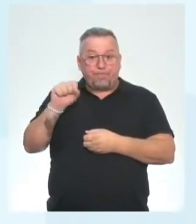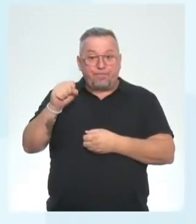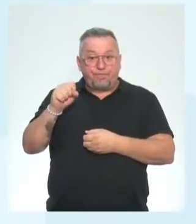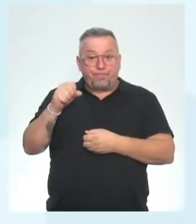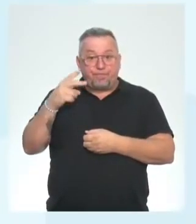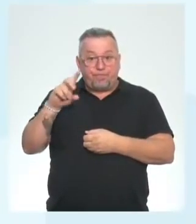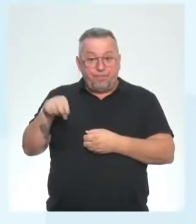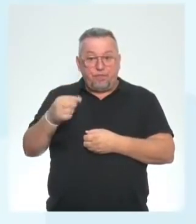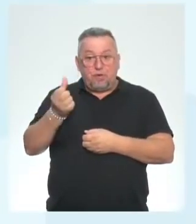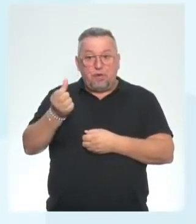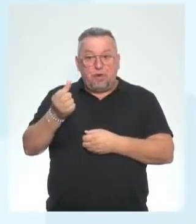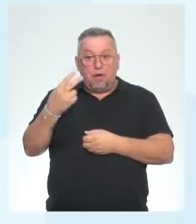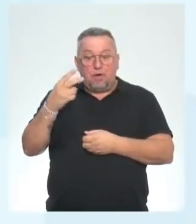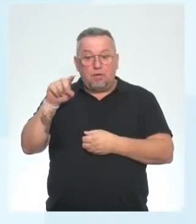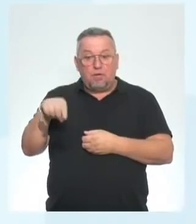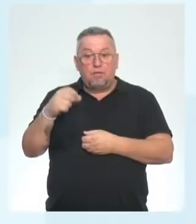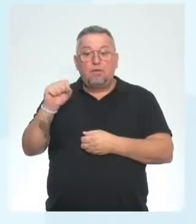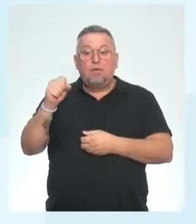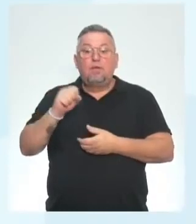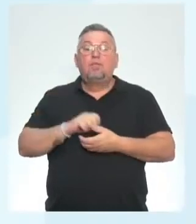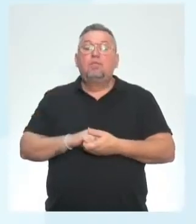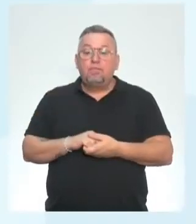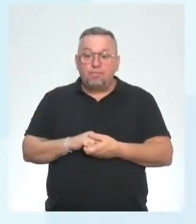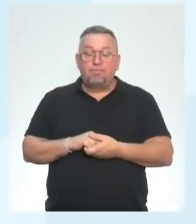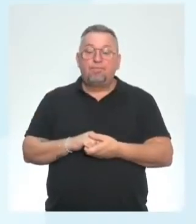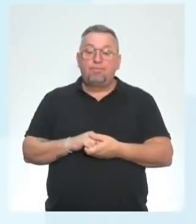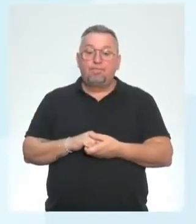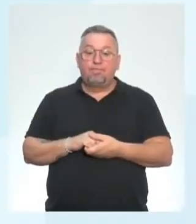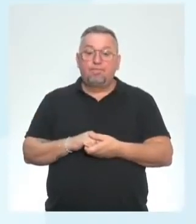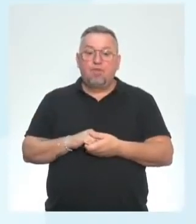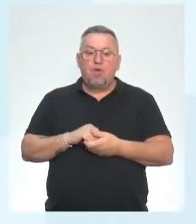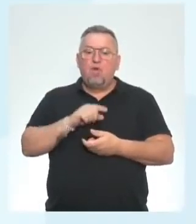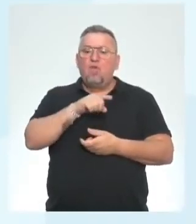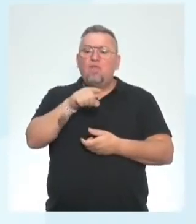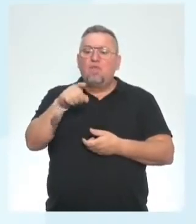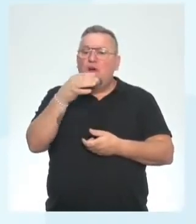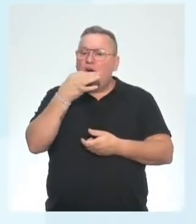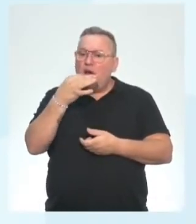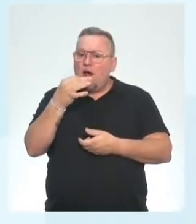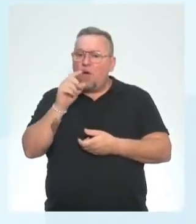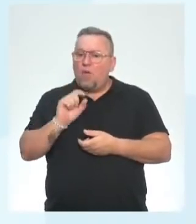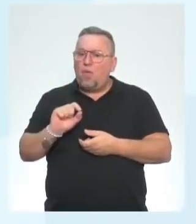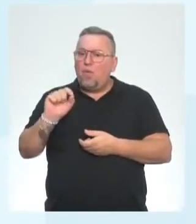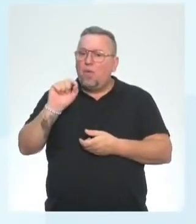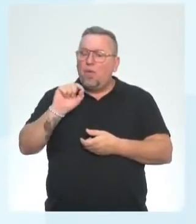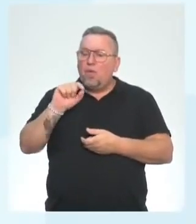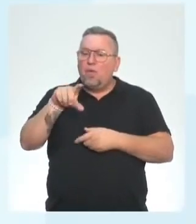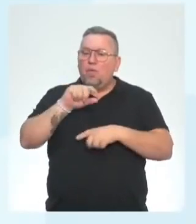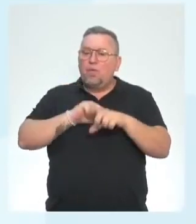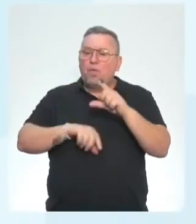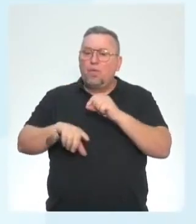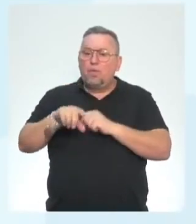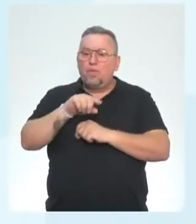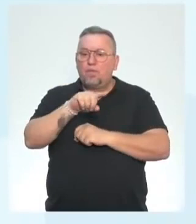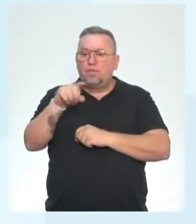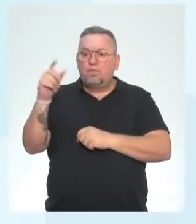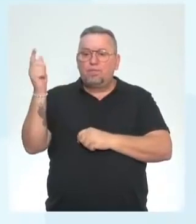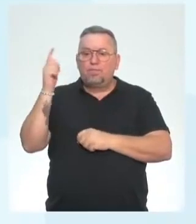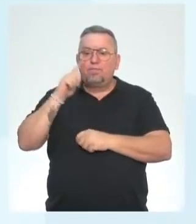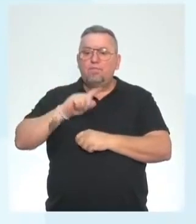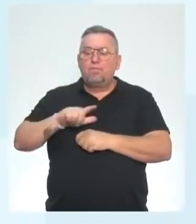1,8, 2,6 ou 2,8 litros. O que você acha, né? Qual das alternativas aí você